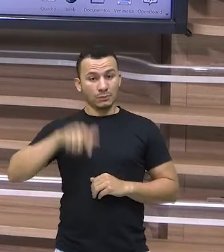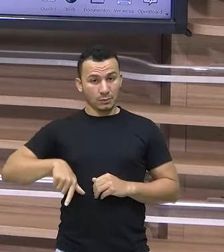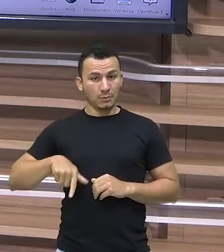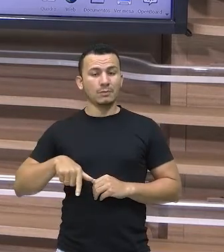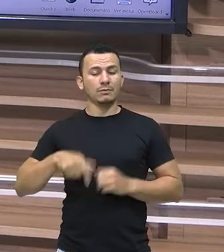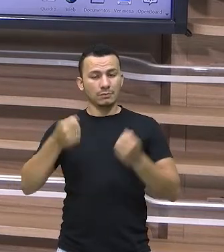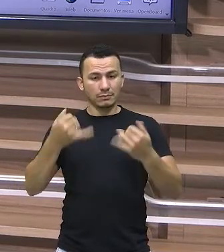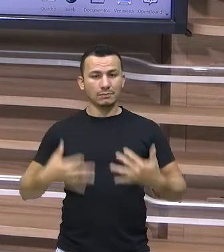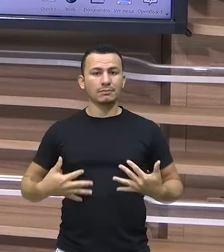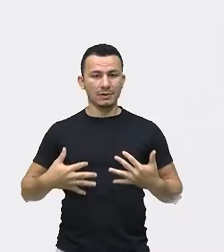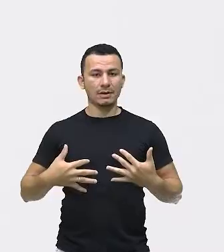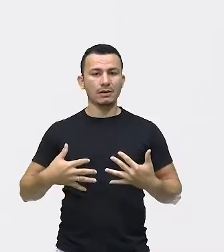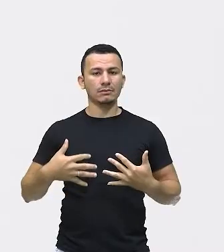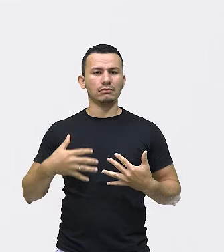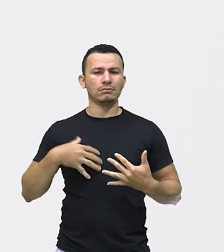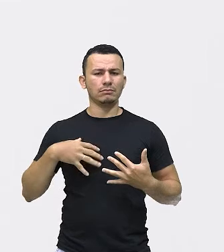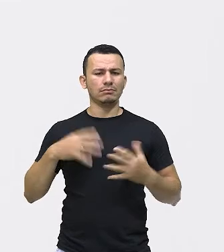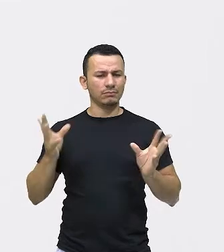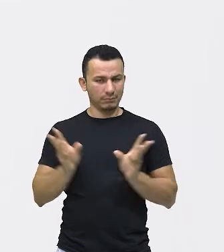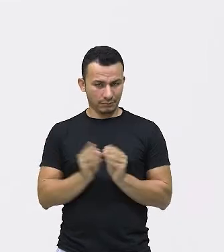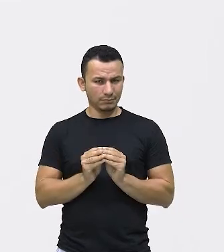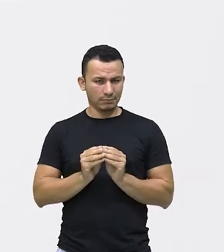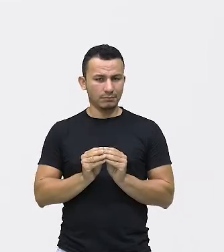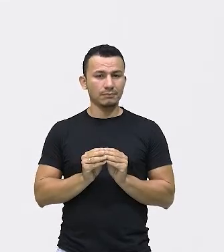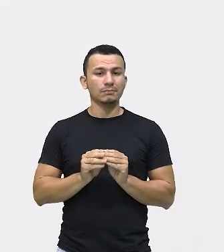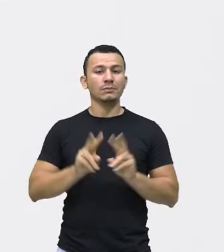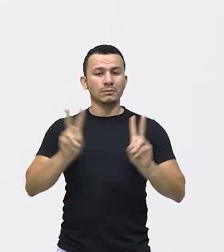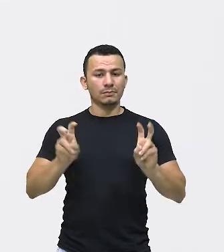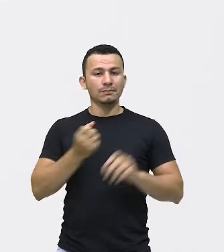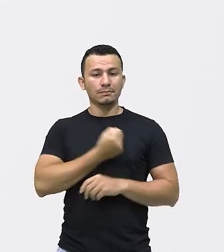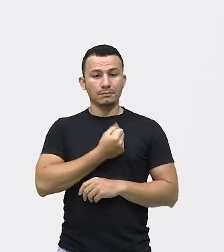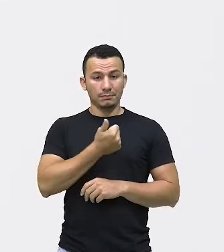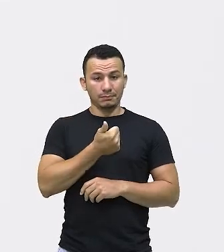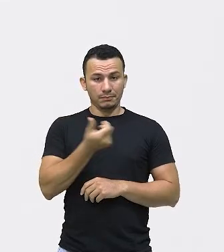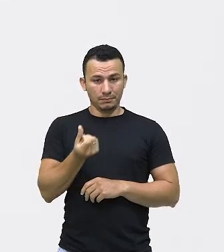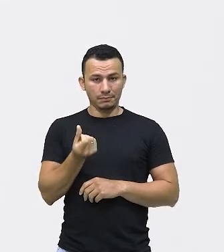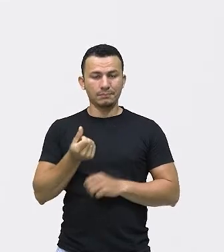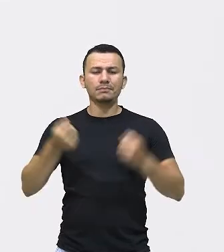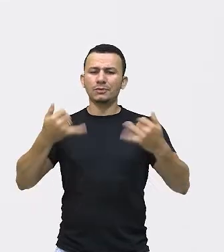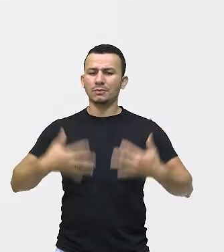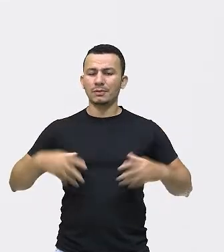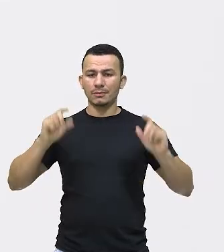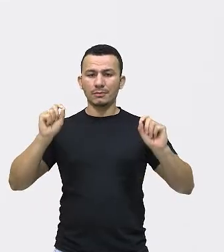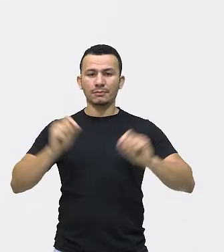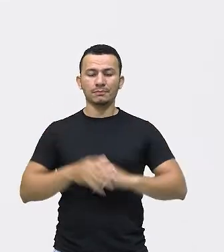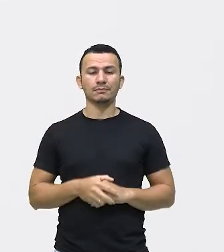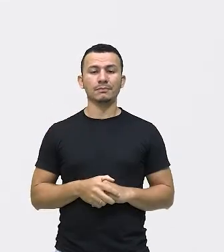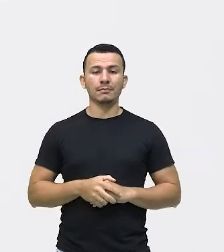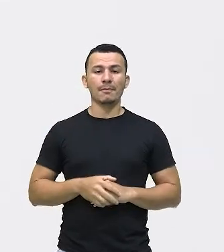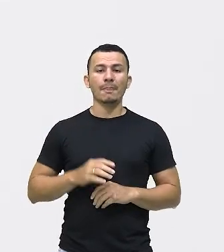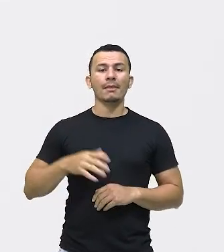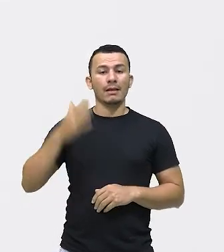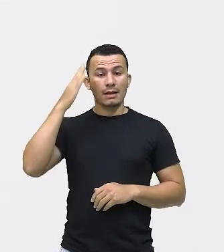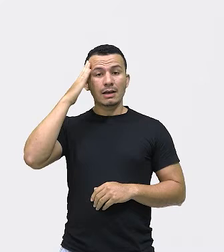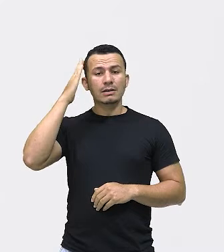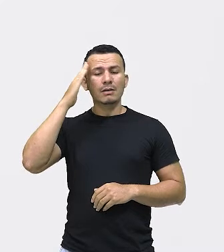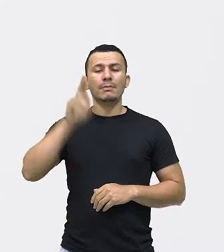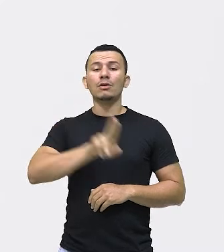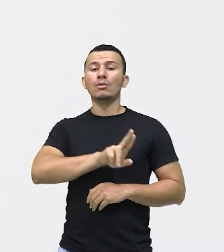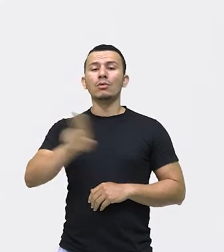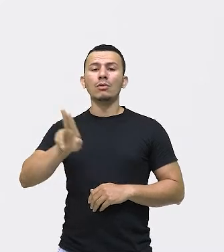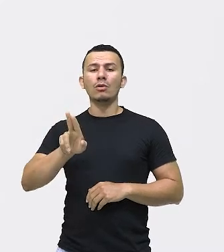nossa questão. Vou fazer um breve comentário sobre a nossa questão. Nossa questão nos diz o seguinte: ele quer saber o nome